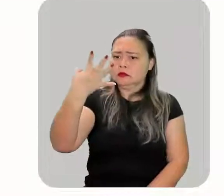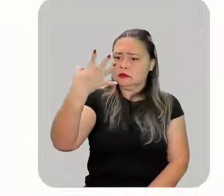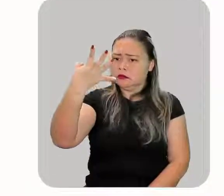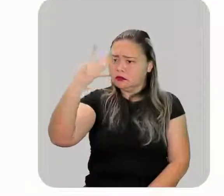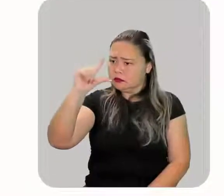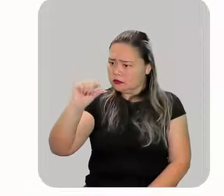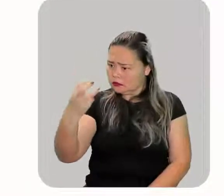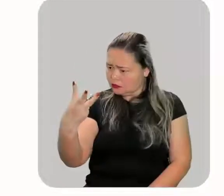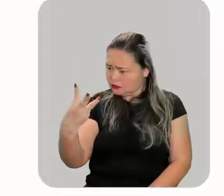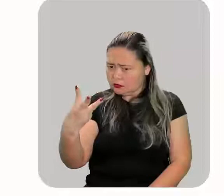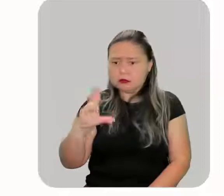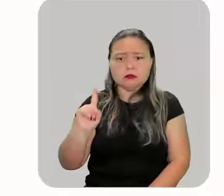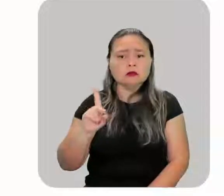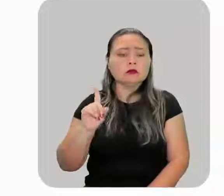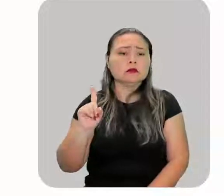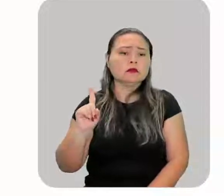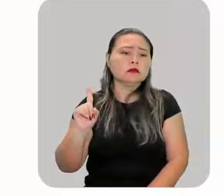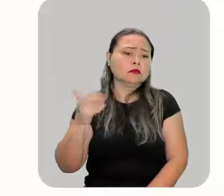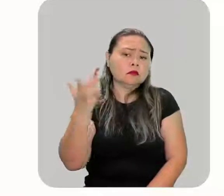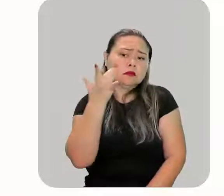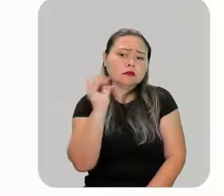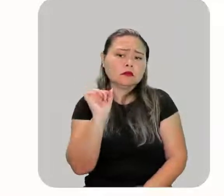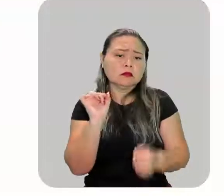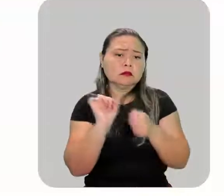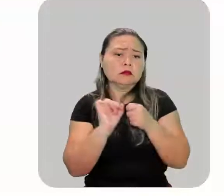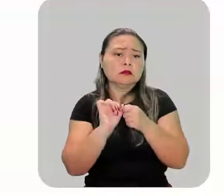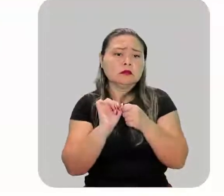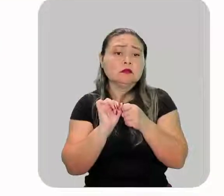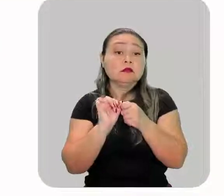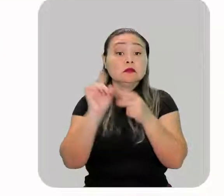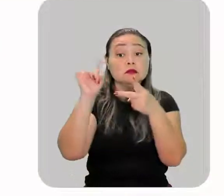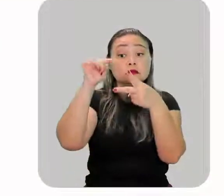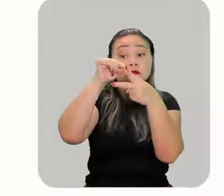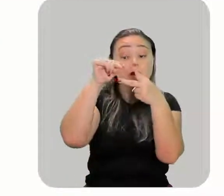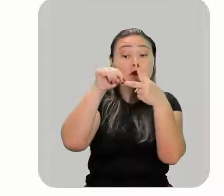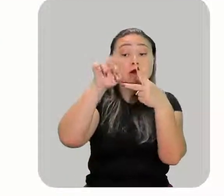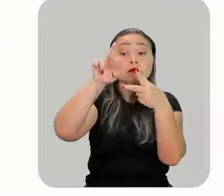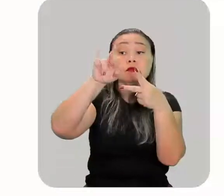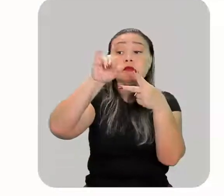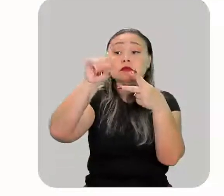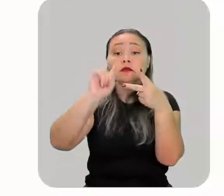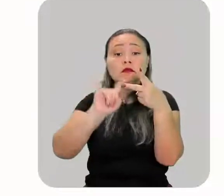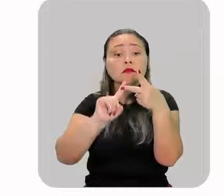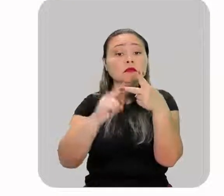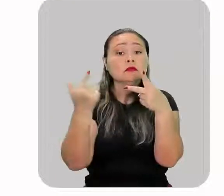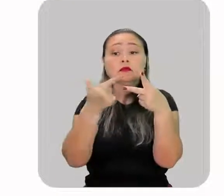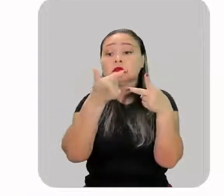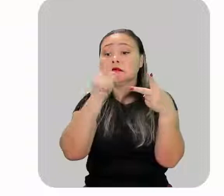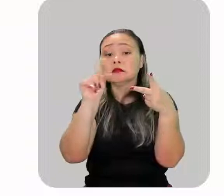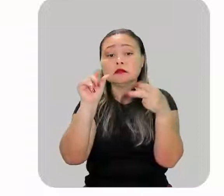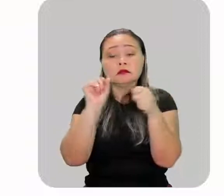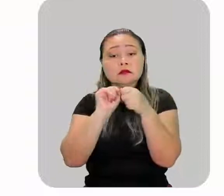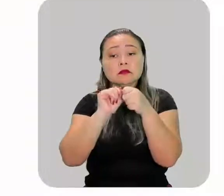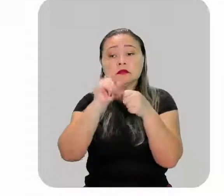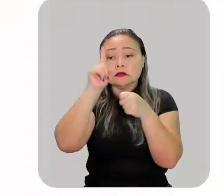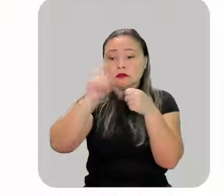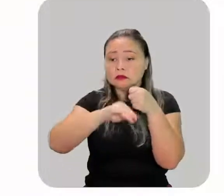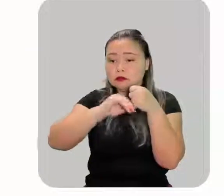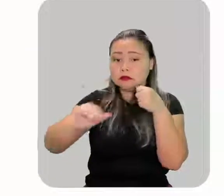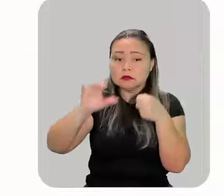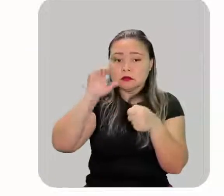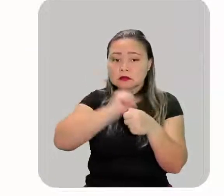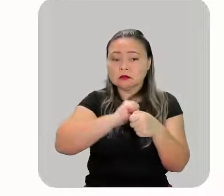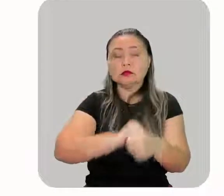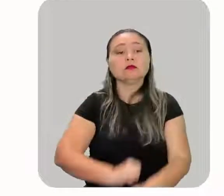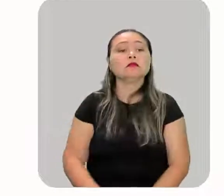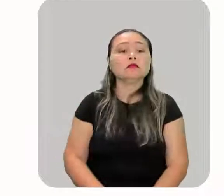pro terceiro. Não sei fazer terceiro grau, não. Mas, gente, a gente tem duas raízes aqui, né? Aplica outra agora. Vamos fazer outro Ruffini? Vamos.